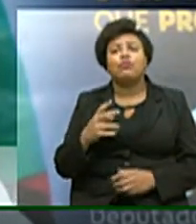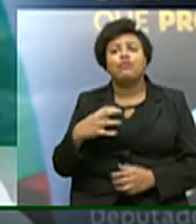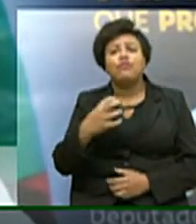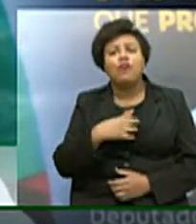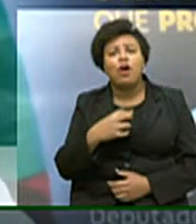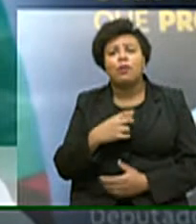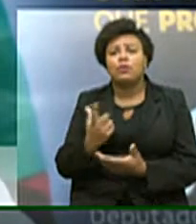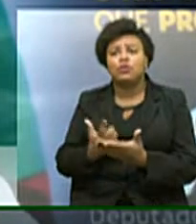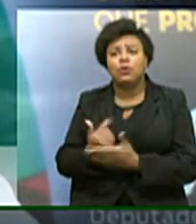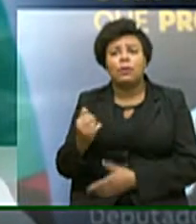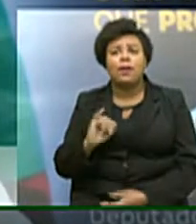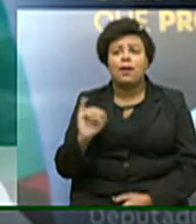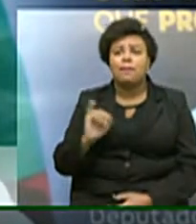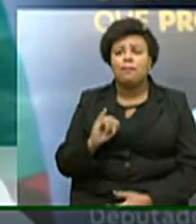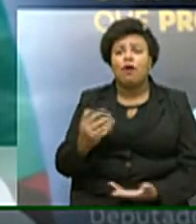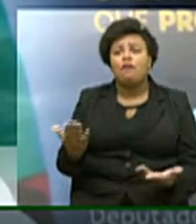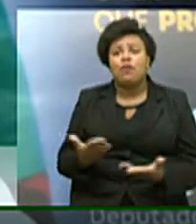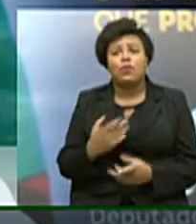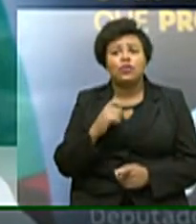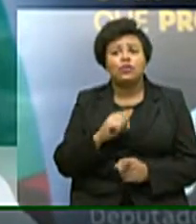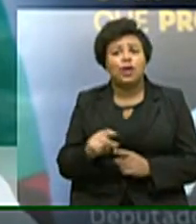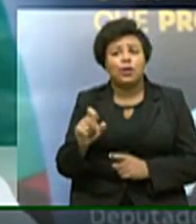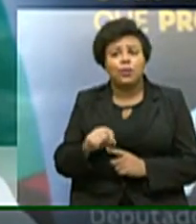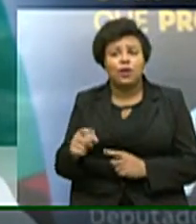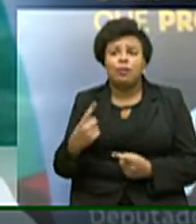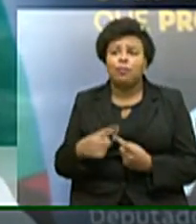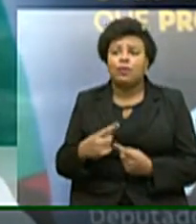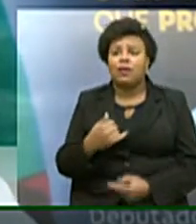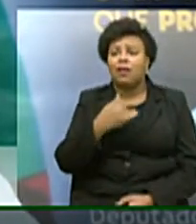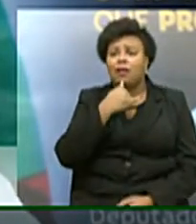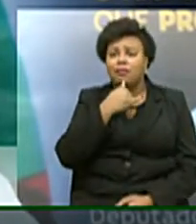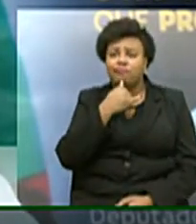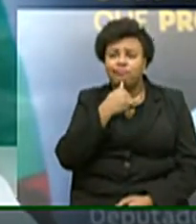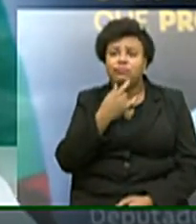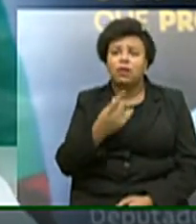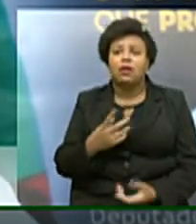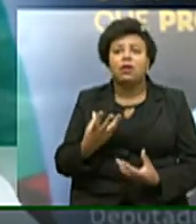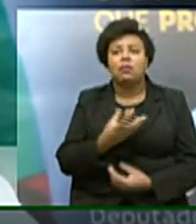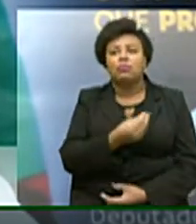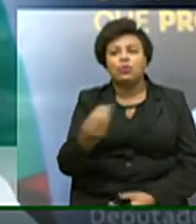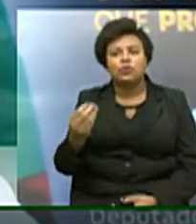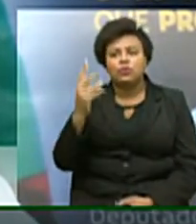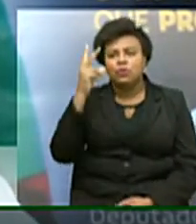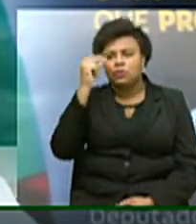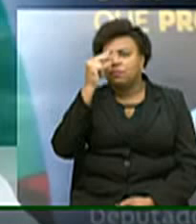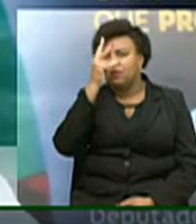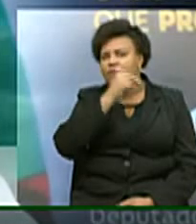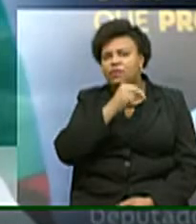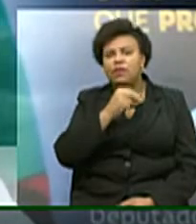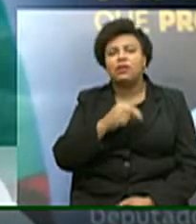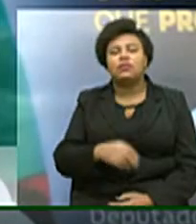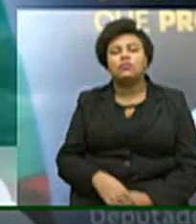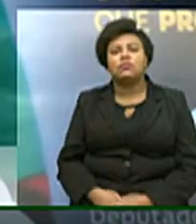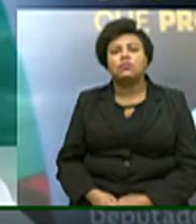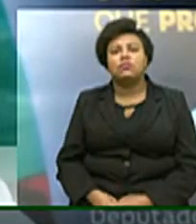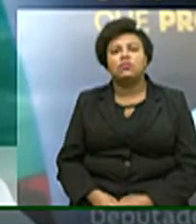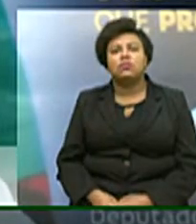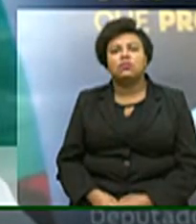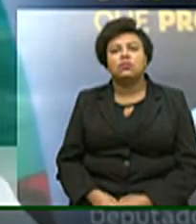comprar esses imóveis, estão hoje alugando, inclusive, o que é lamentável. Muitos prefeitos por aí afora dizem o seguinte,